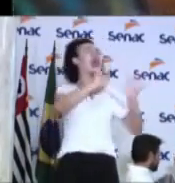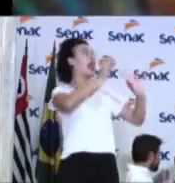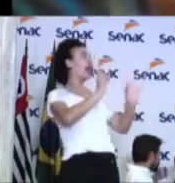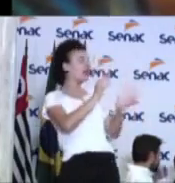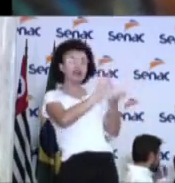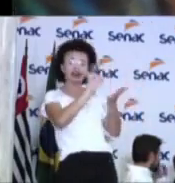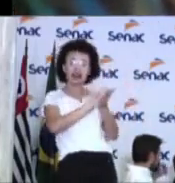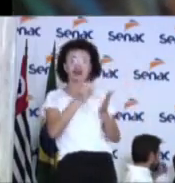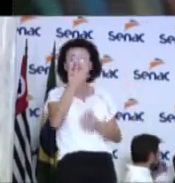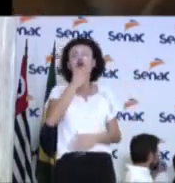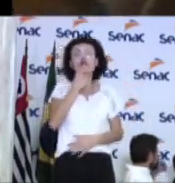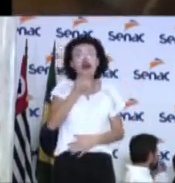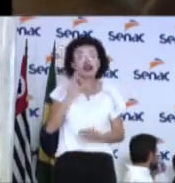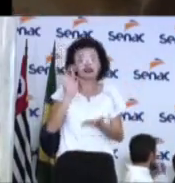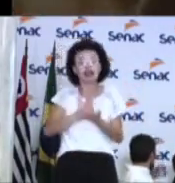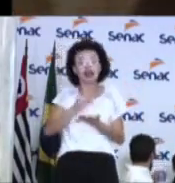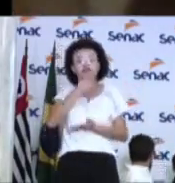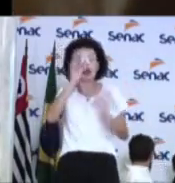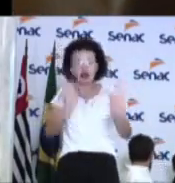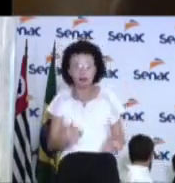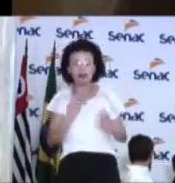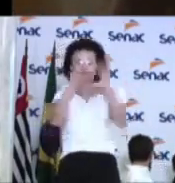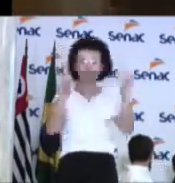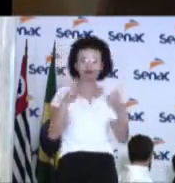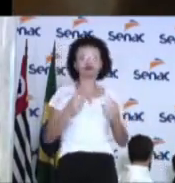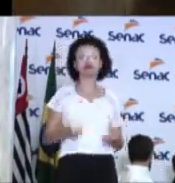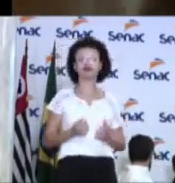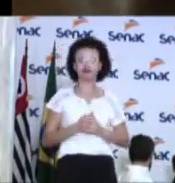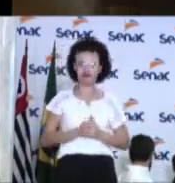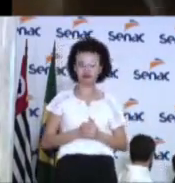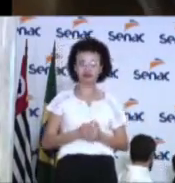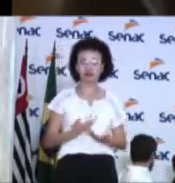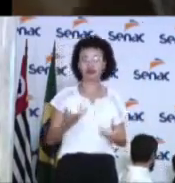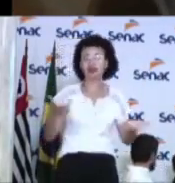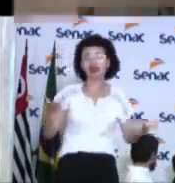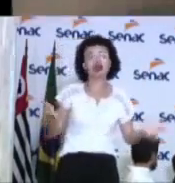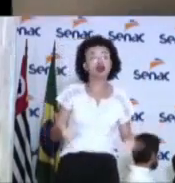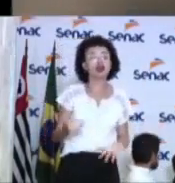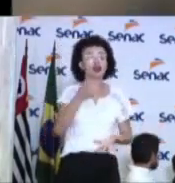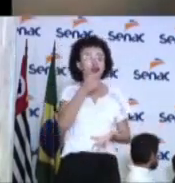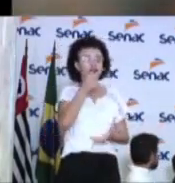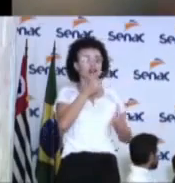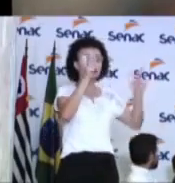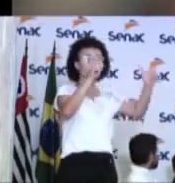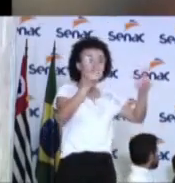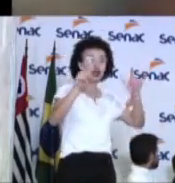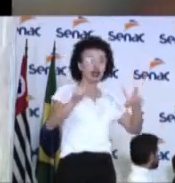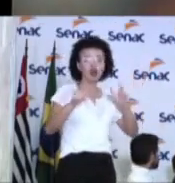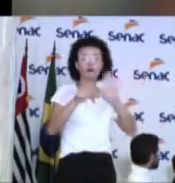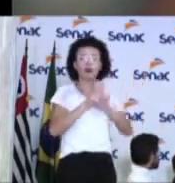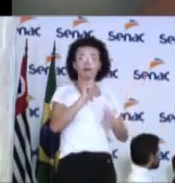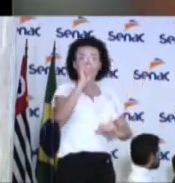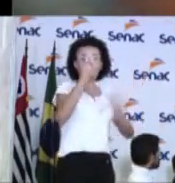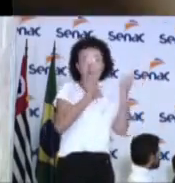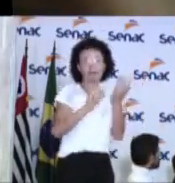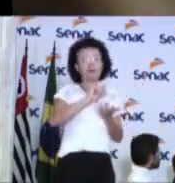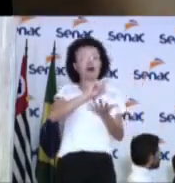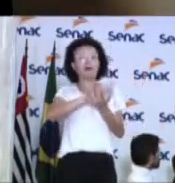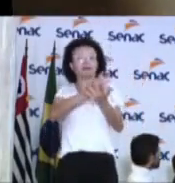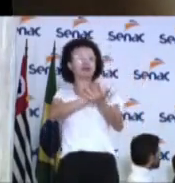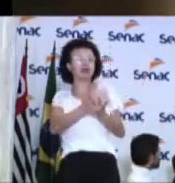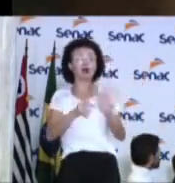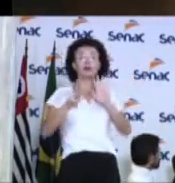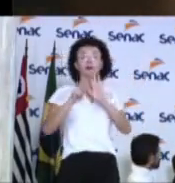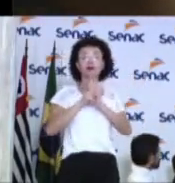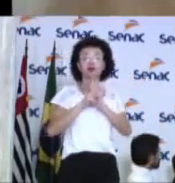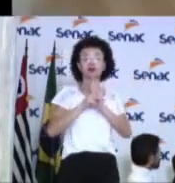carnaval? Eu ia falar carnaval, juro por Deus que eu ia falar carnaval. A primeira missão de vocês vai ser em blocos do Rio de Janeiro como ambulantes.